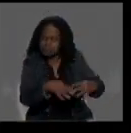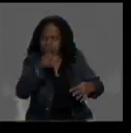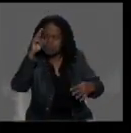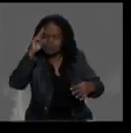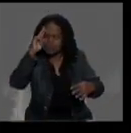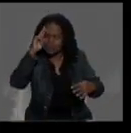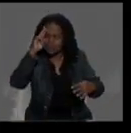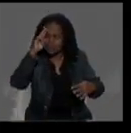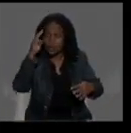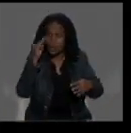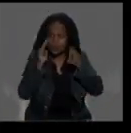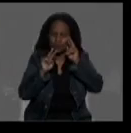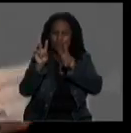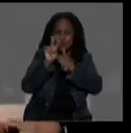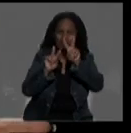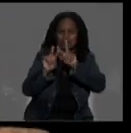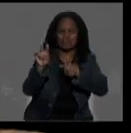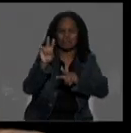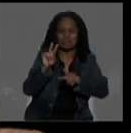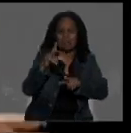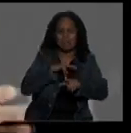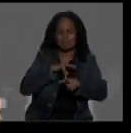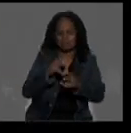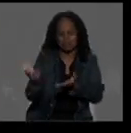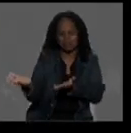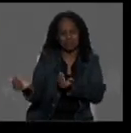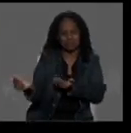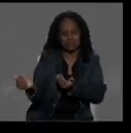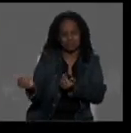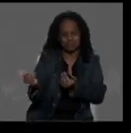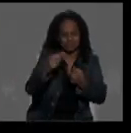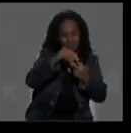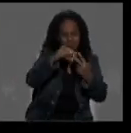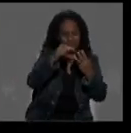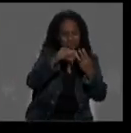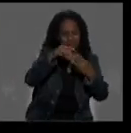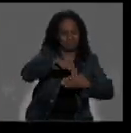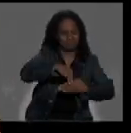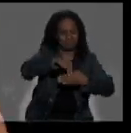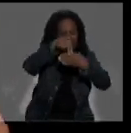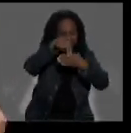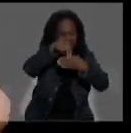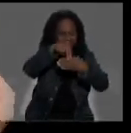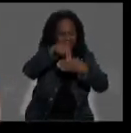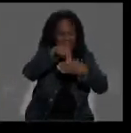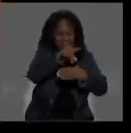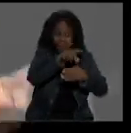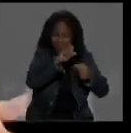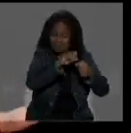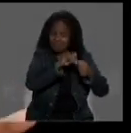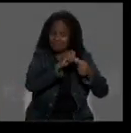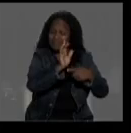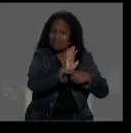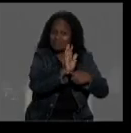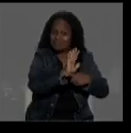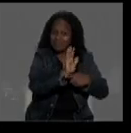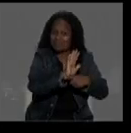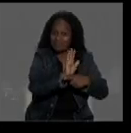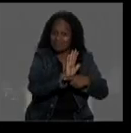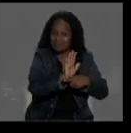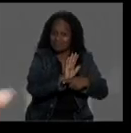do olhar dos jovens. Desses 3 jovens representantes das comunidades, eles seriam os